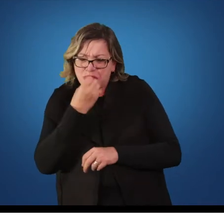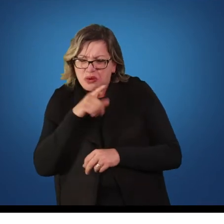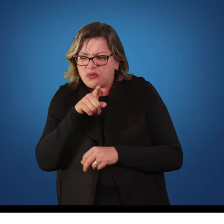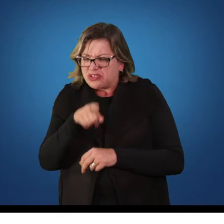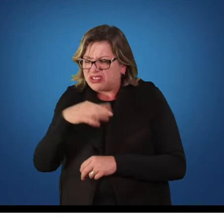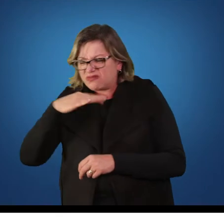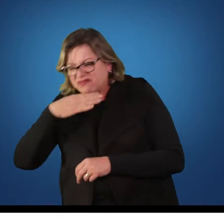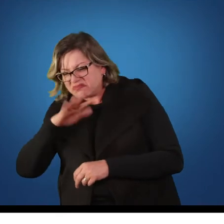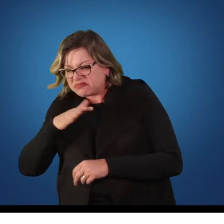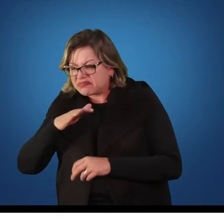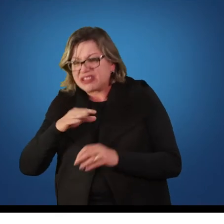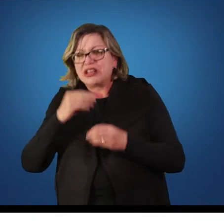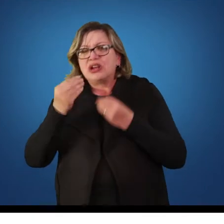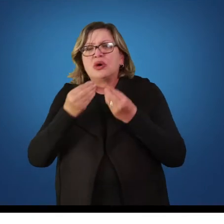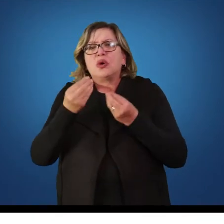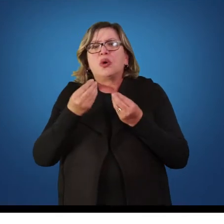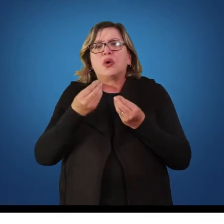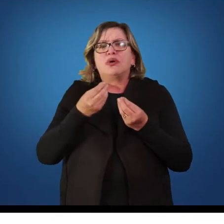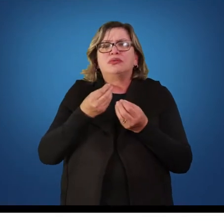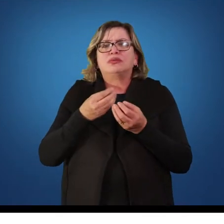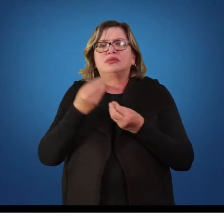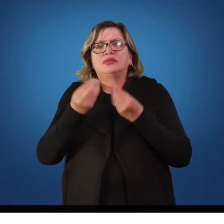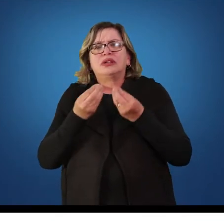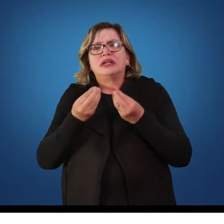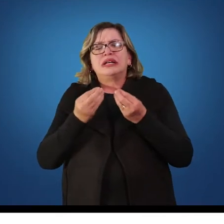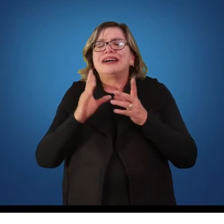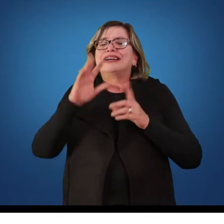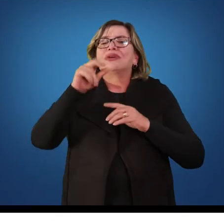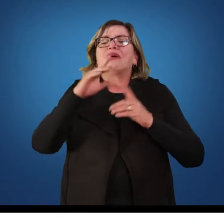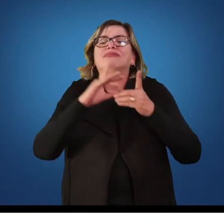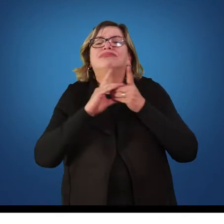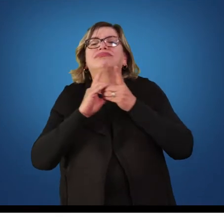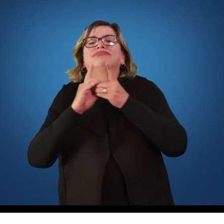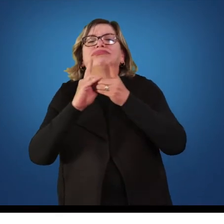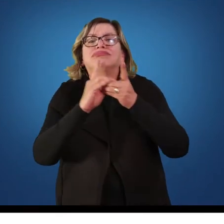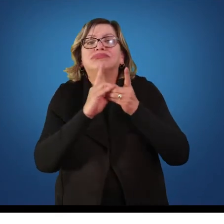se é bom se é bom ou devo fazer de uma maneira democrática